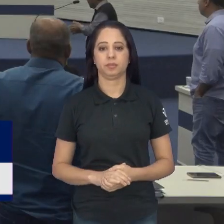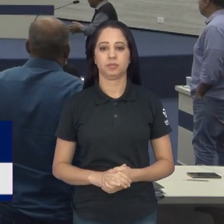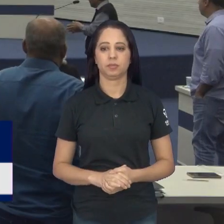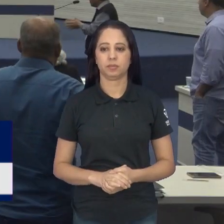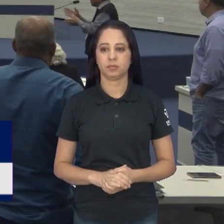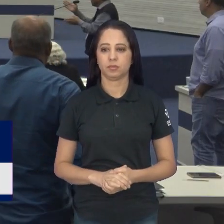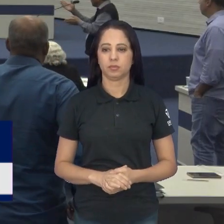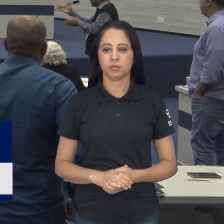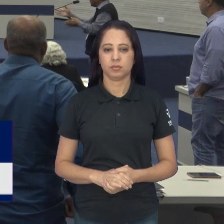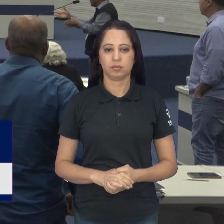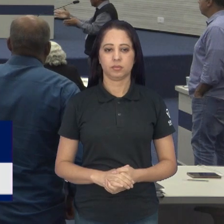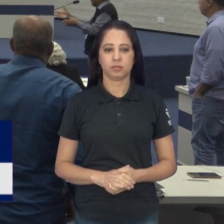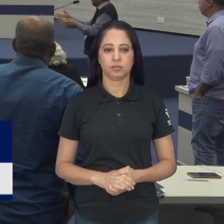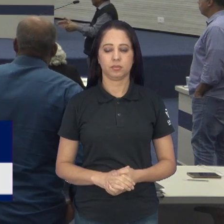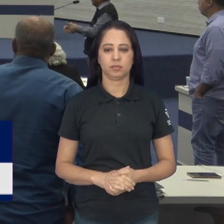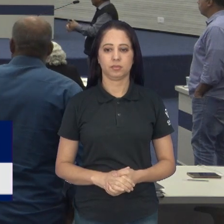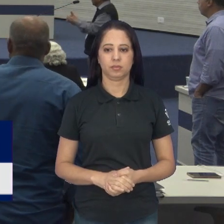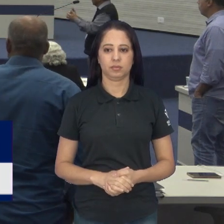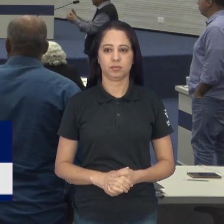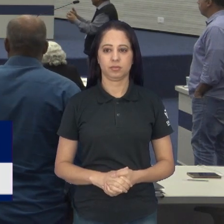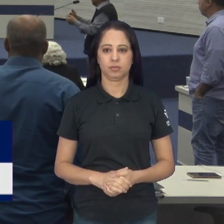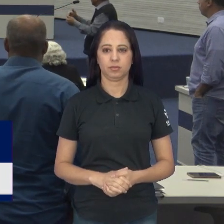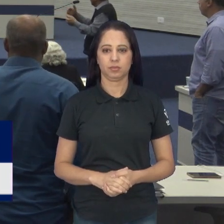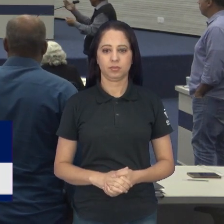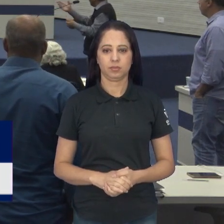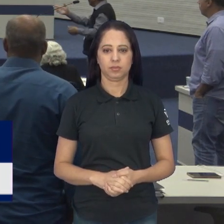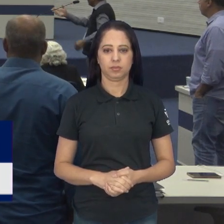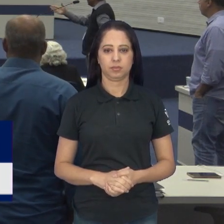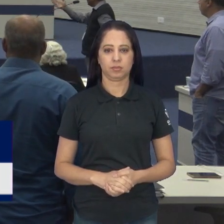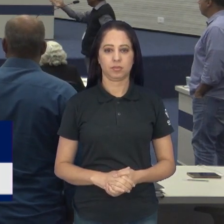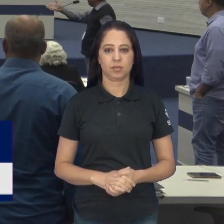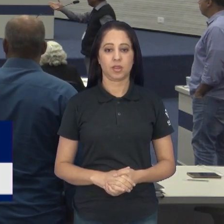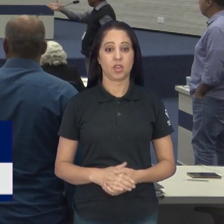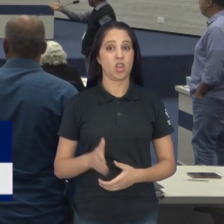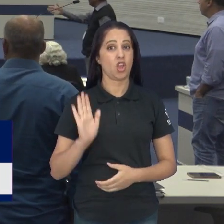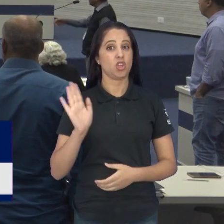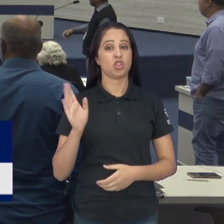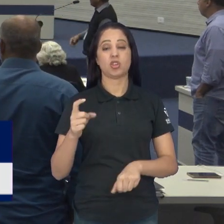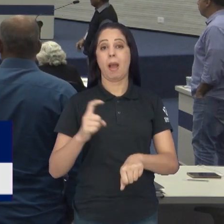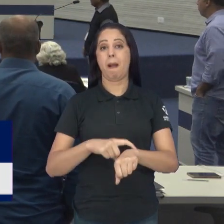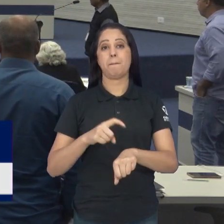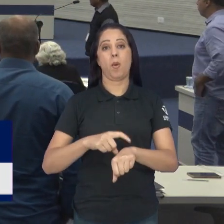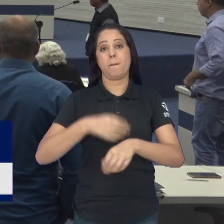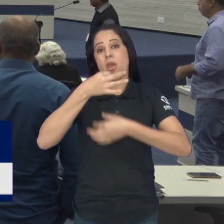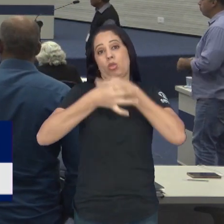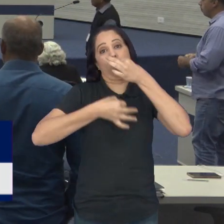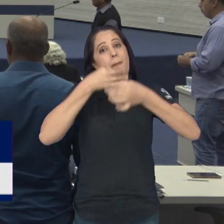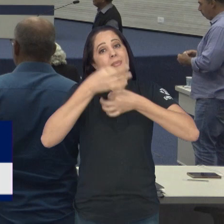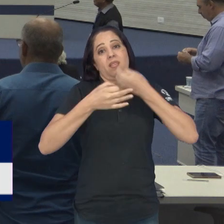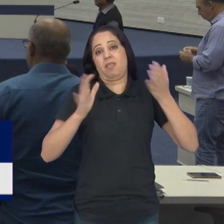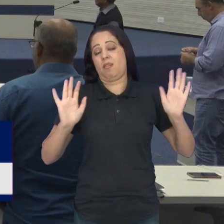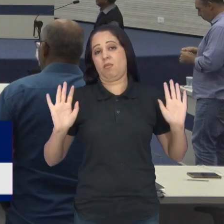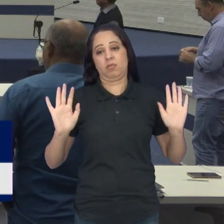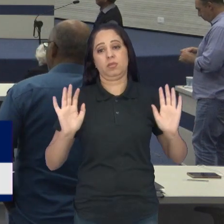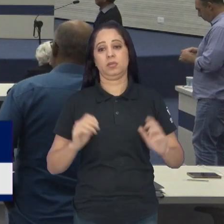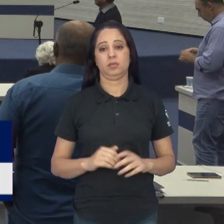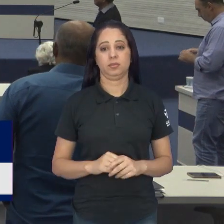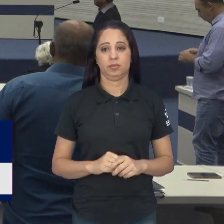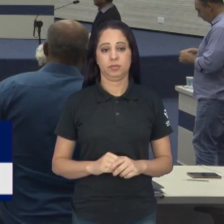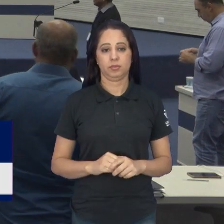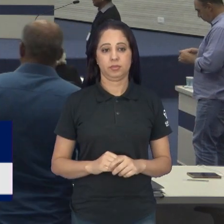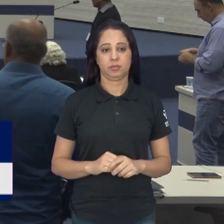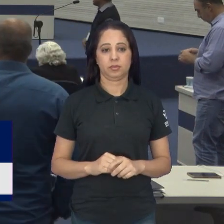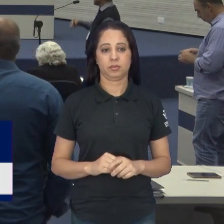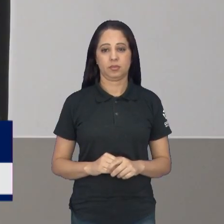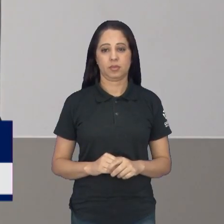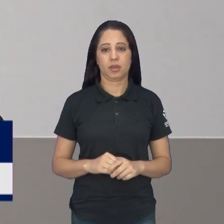Oi? Não, mas nós estamos no grande expediente já. Você, por favor, dá uma parte para o vereador, Amélia.